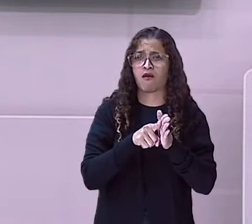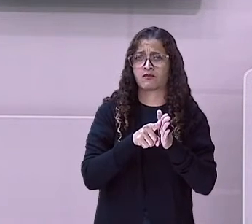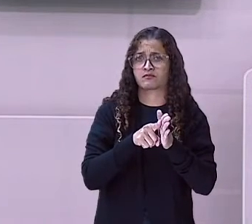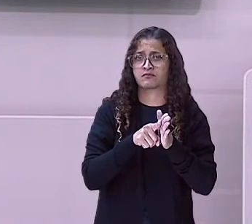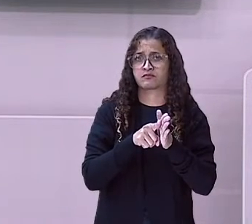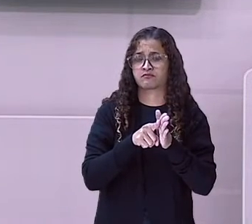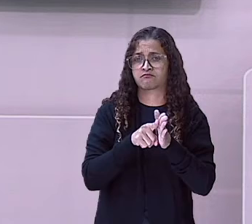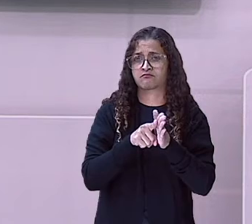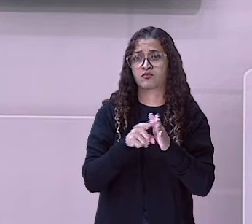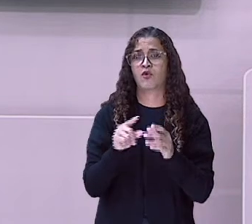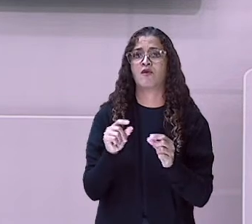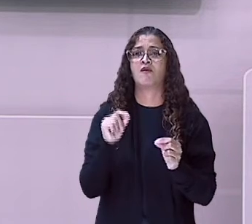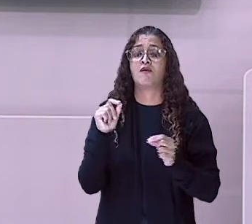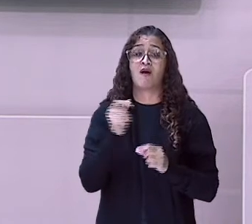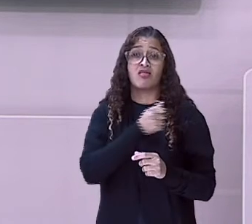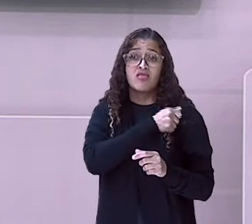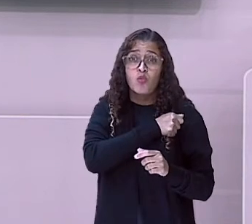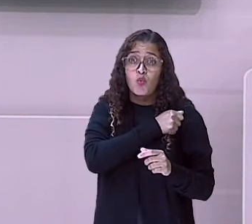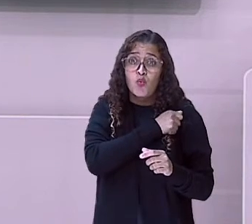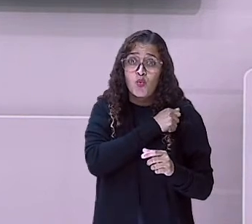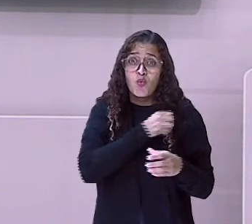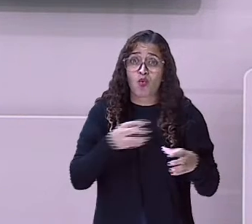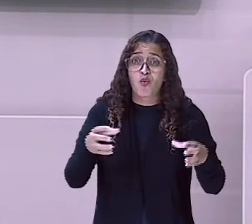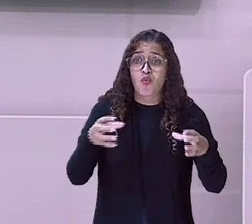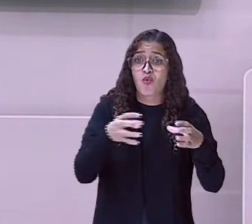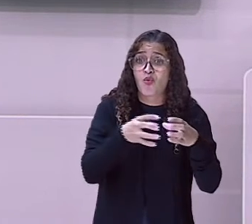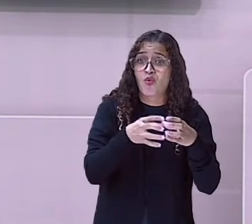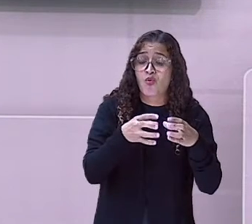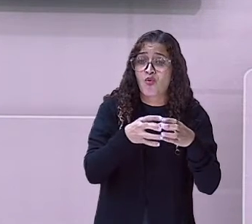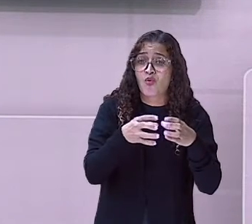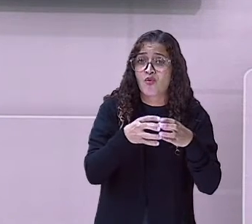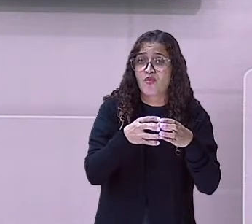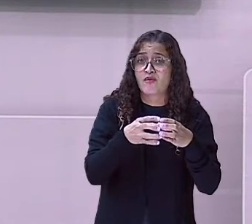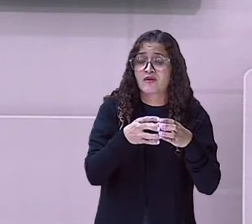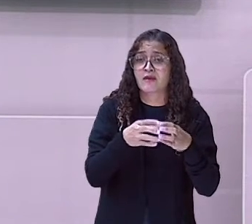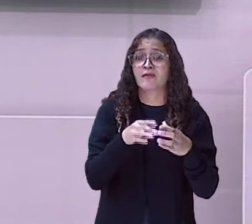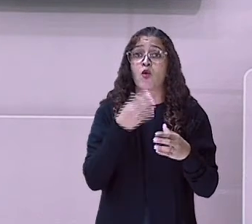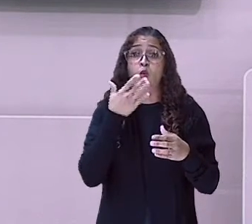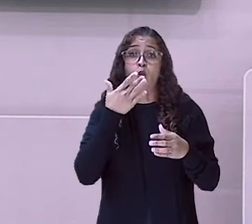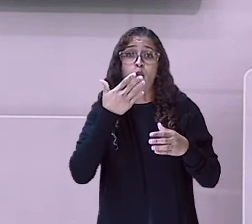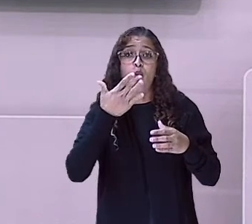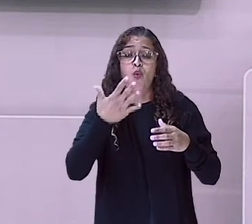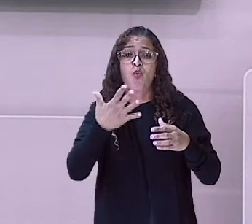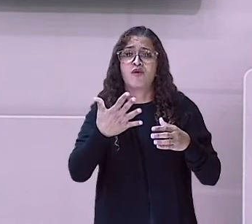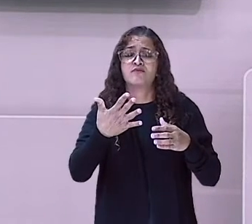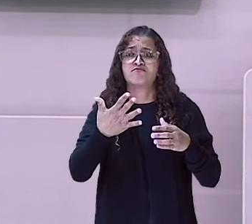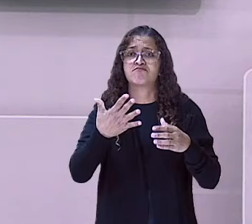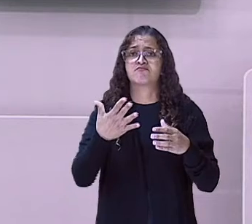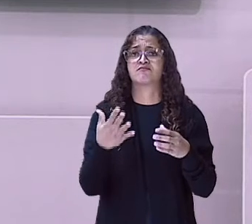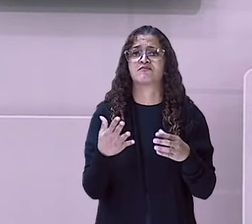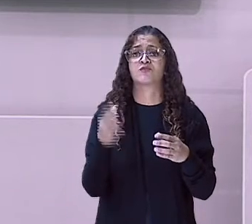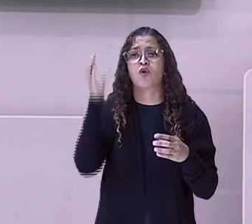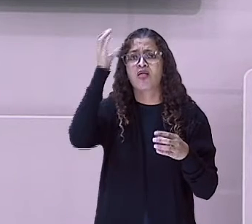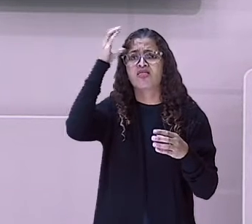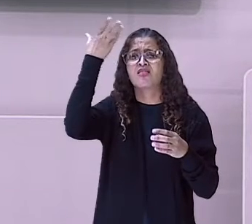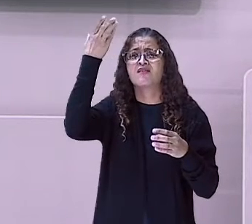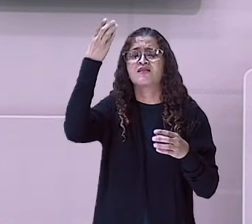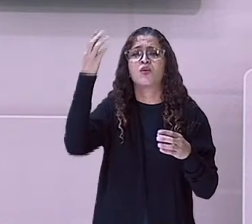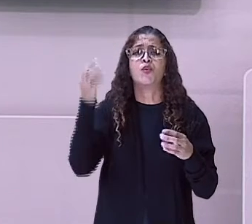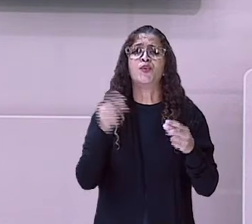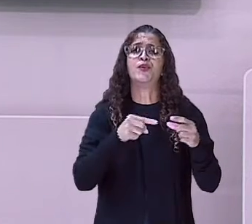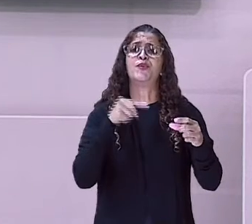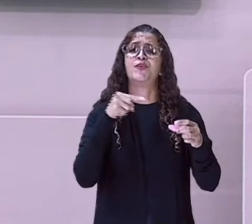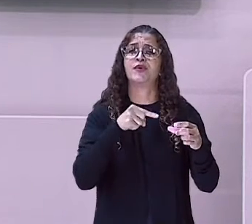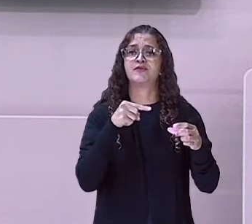a preferência dos alunos de uma turma para a utilização de cores. O que aconteceu aqui neste caso?